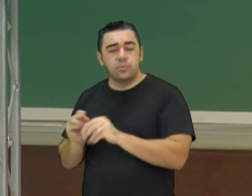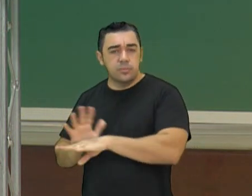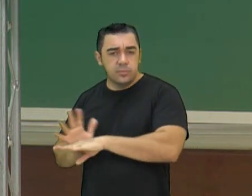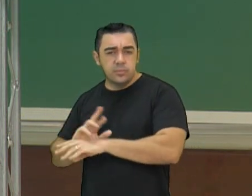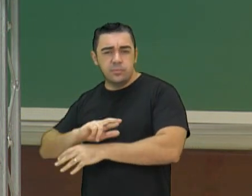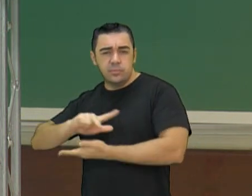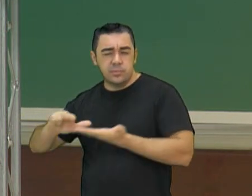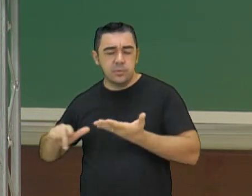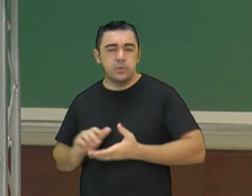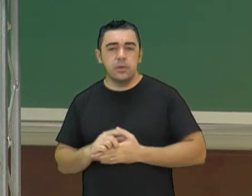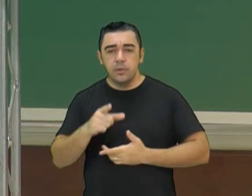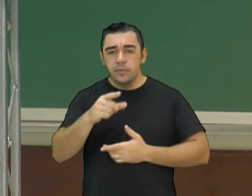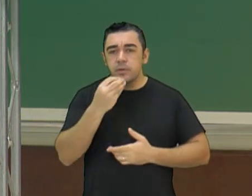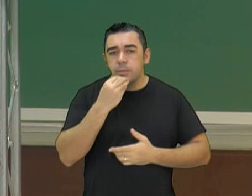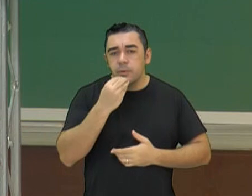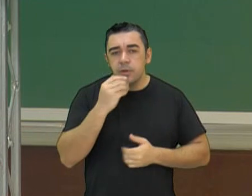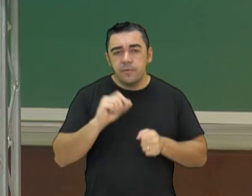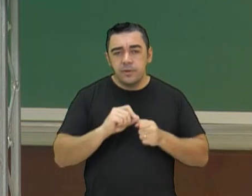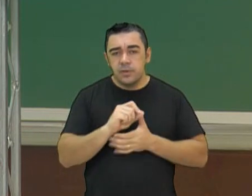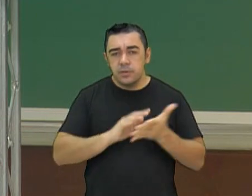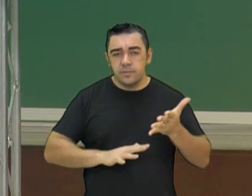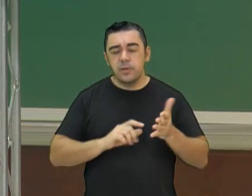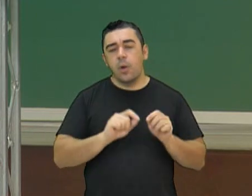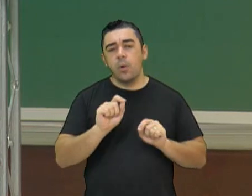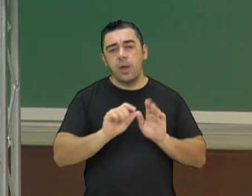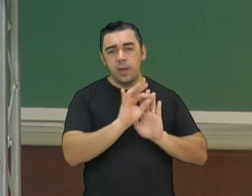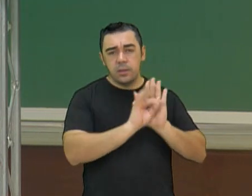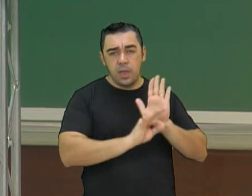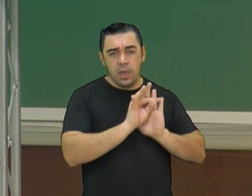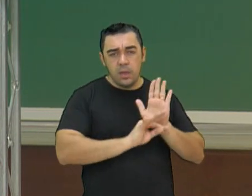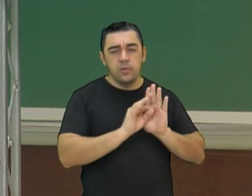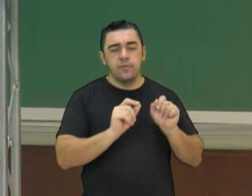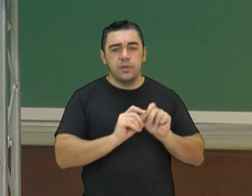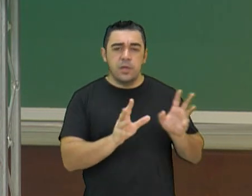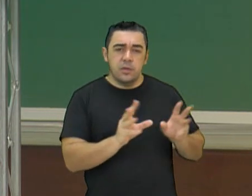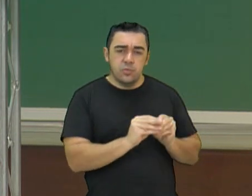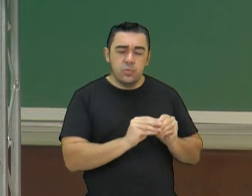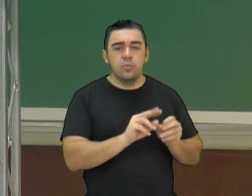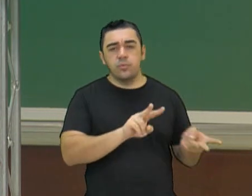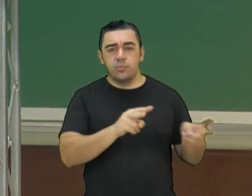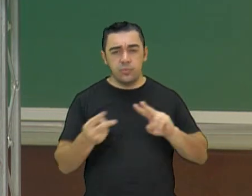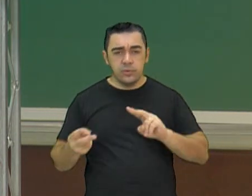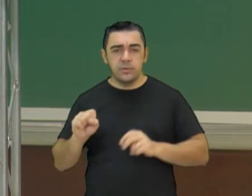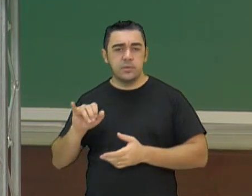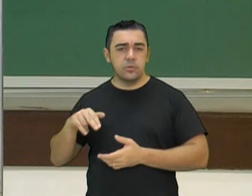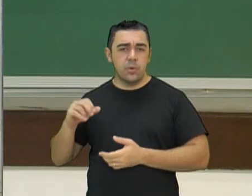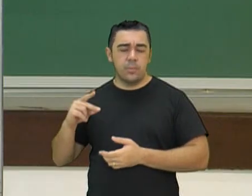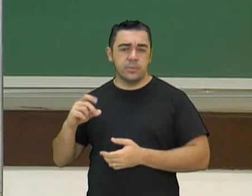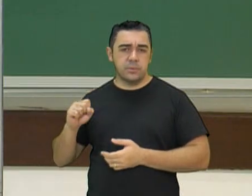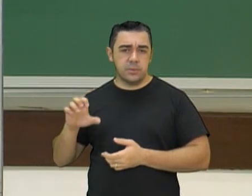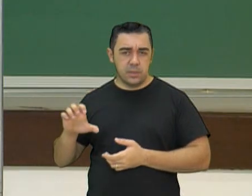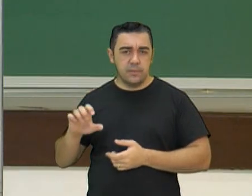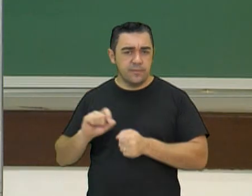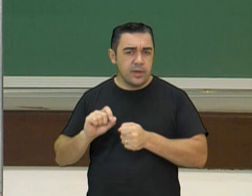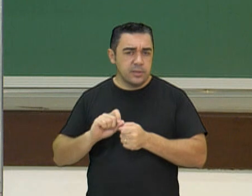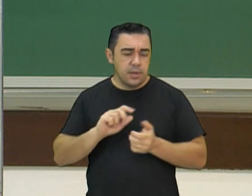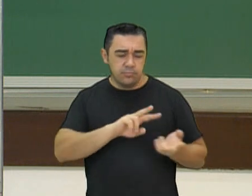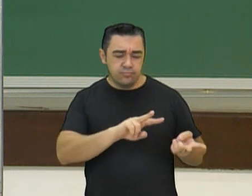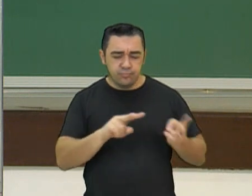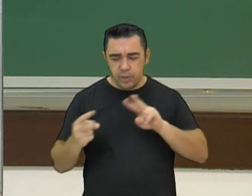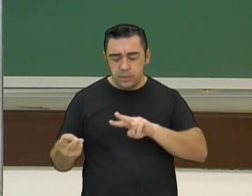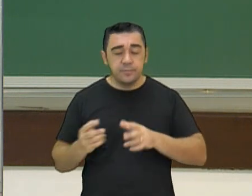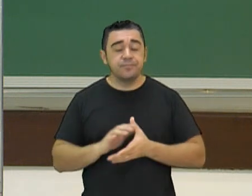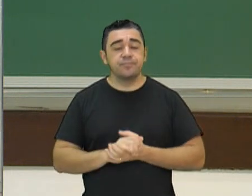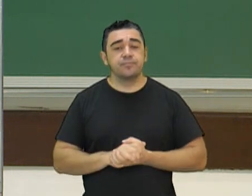tiveram a oportunidade de fazer esse exercício de reescrita de resumo, né, em forma de sinopse, ok? Transcrever, né, um resumo para